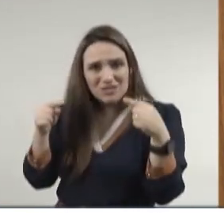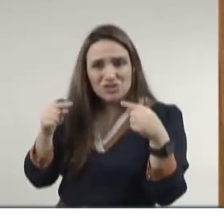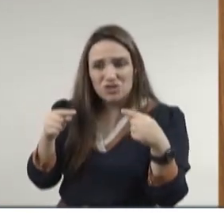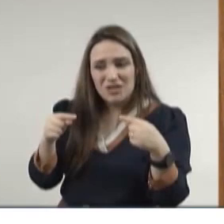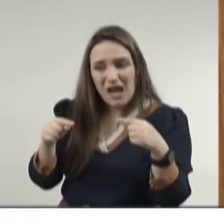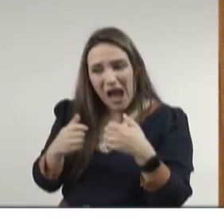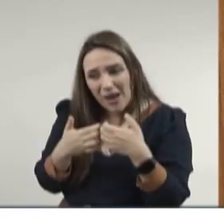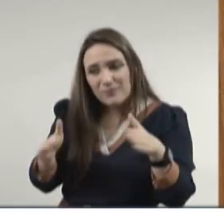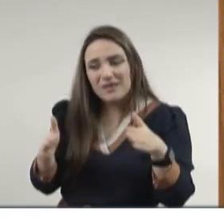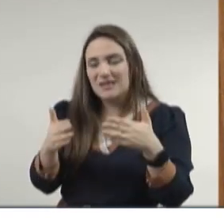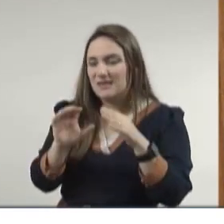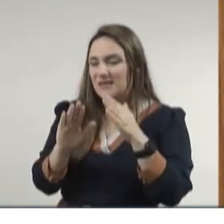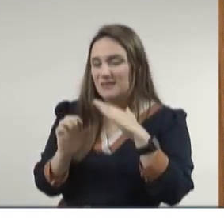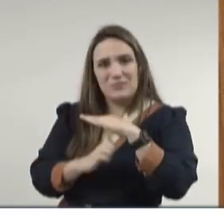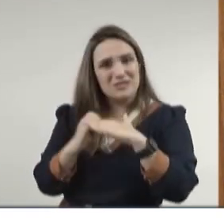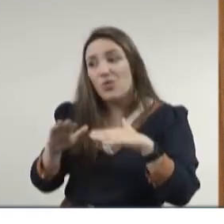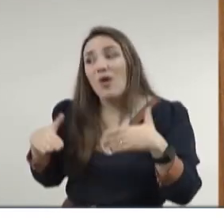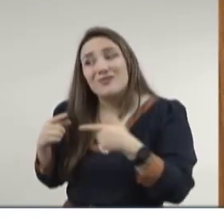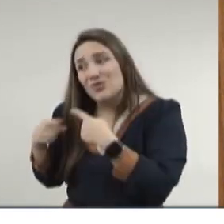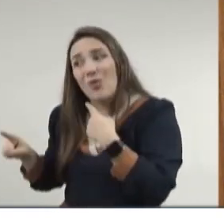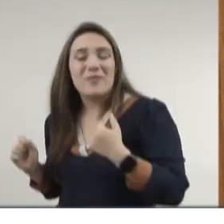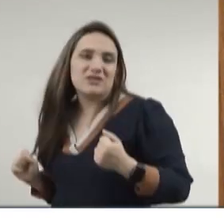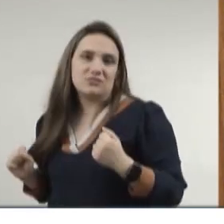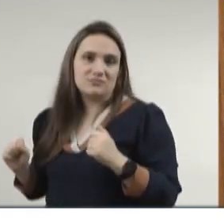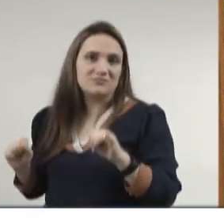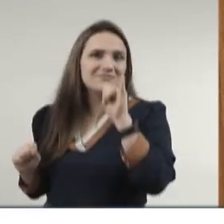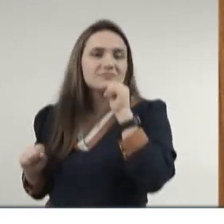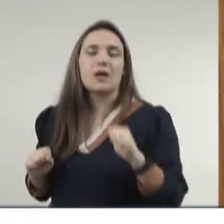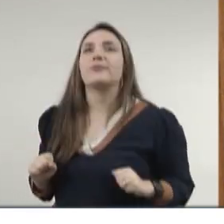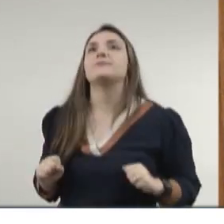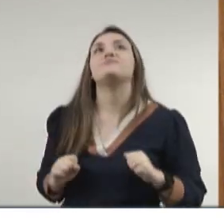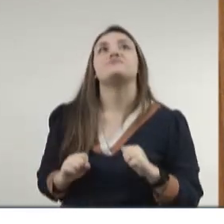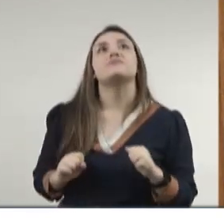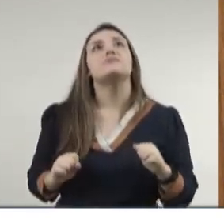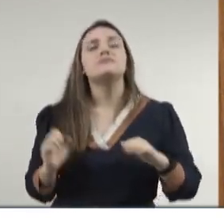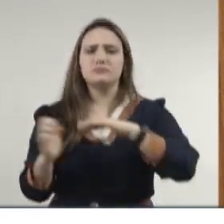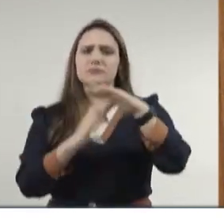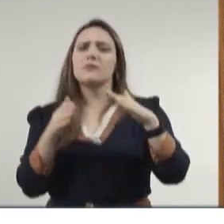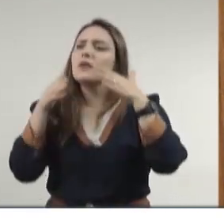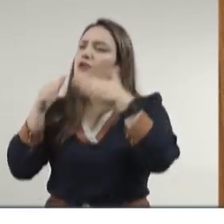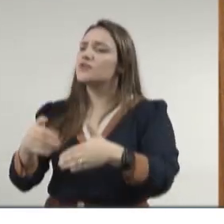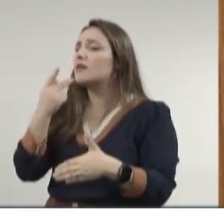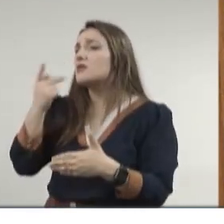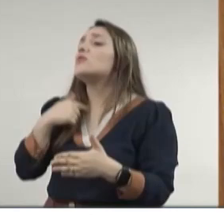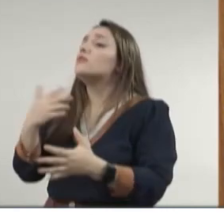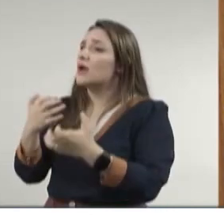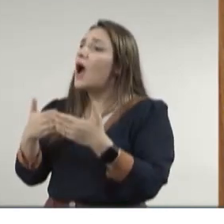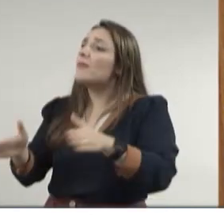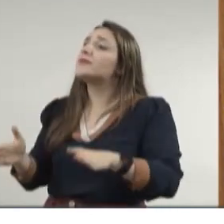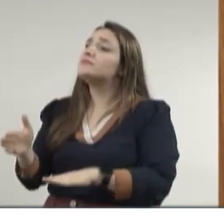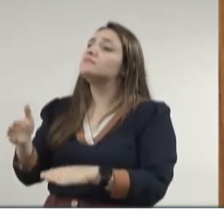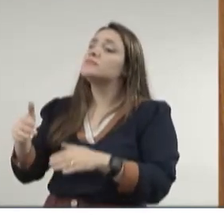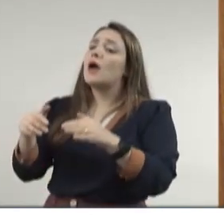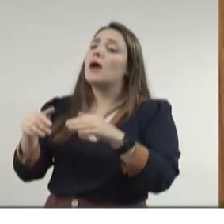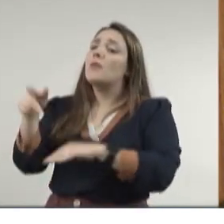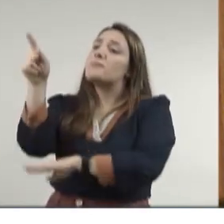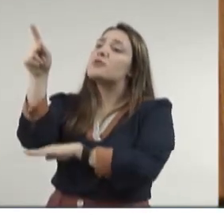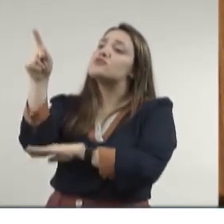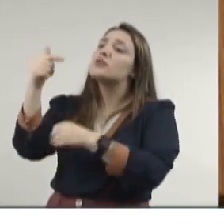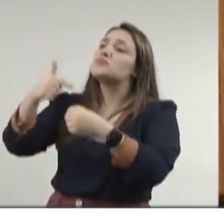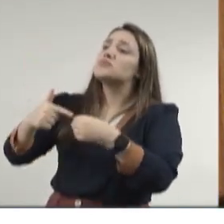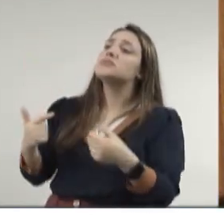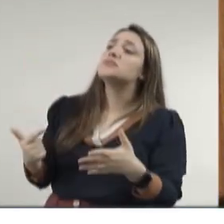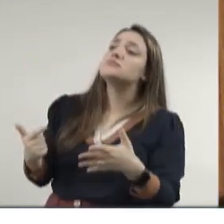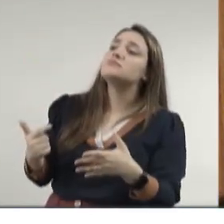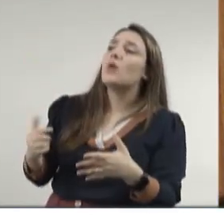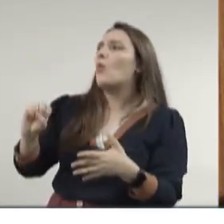em Porto Murtinho, aqui no estado, e fala: eu quero montar uma empresa, um posto de gasolina, uma